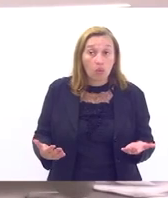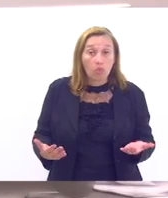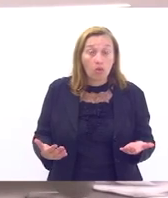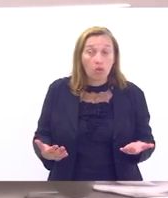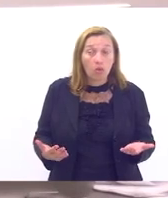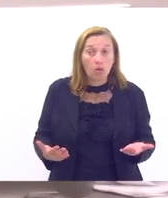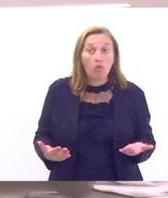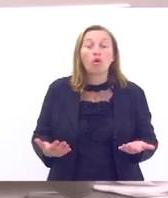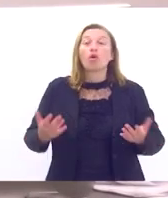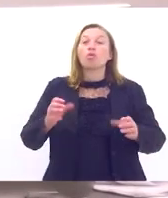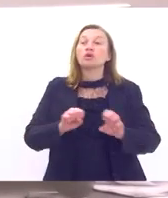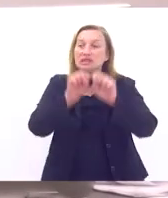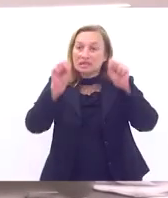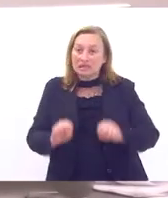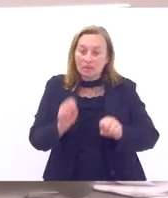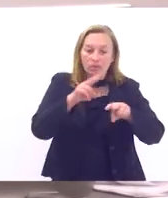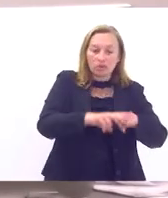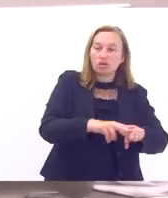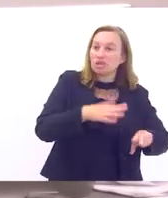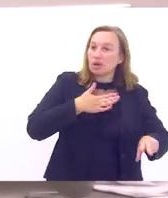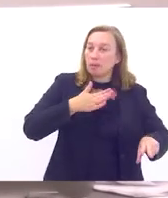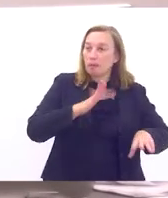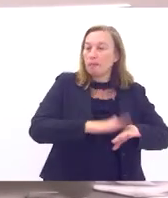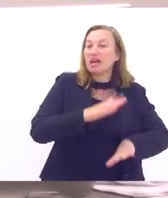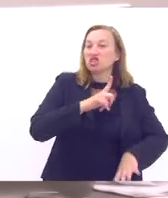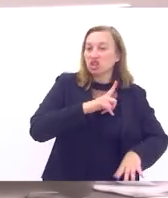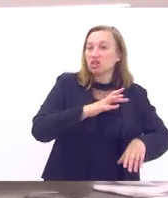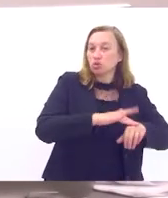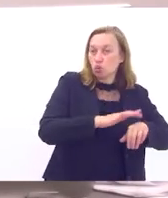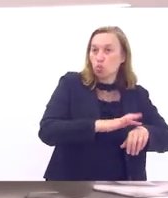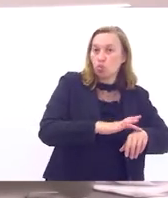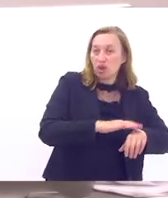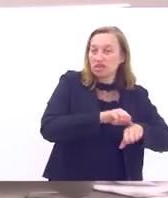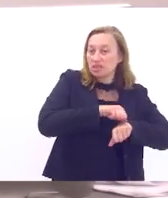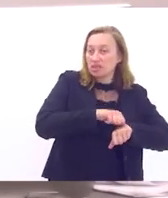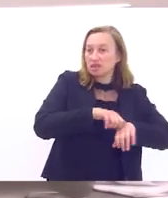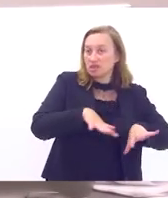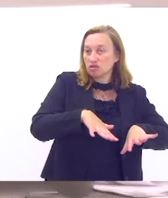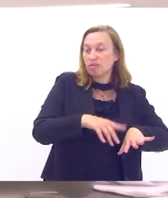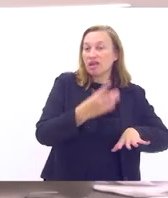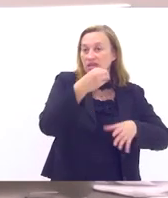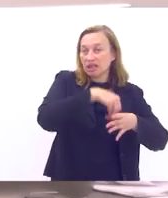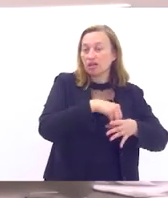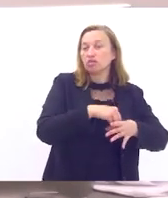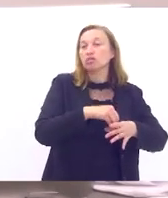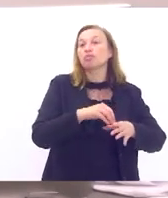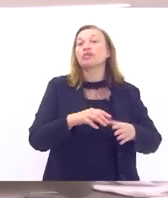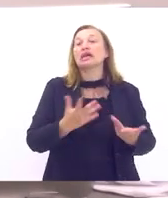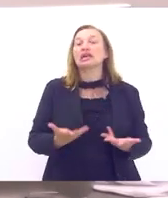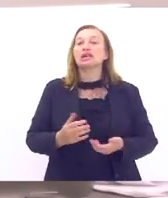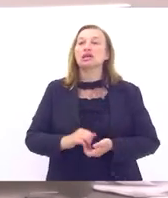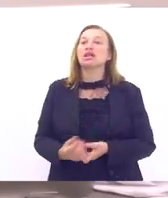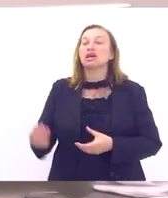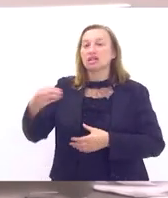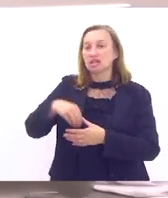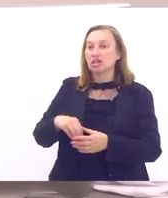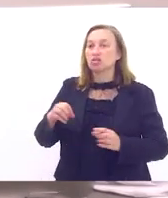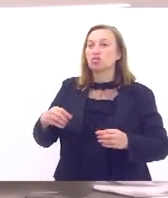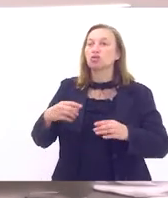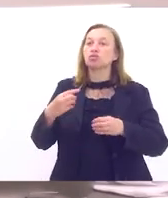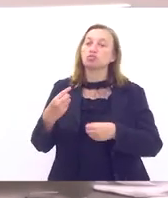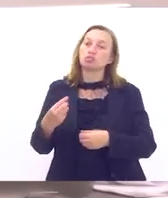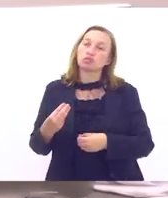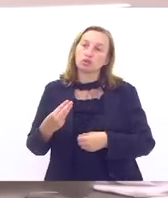o sistema prisional é um dos que mais contribui, né? Certamente, depois do capital, é o que mais contribui. E, dentro do município do Rio de Janeiro,